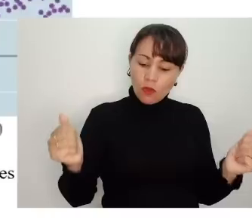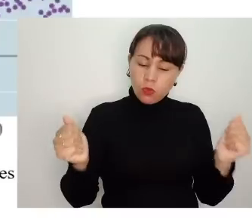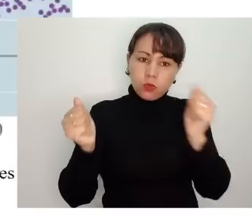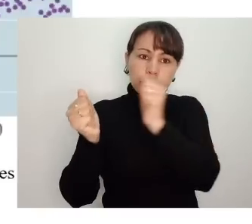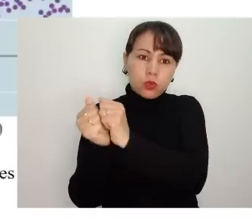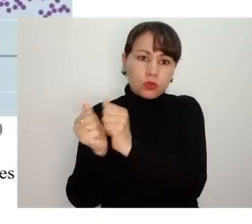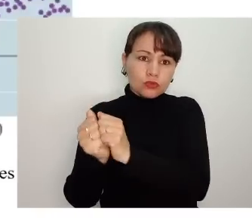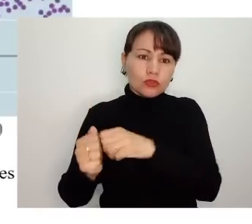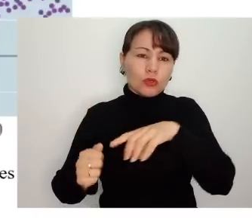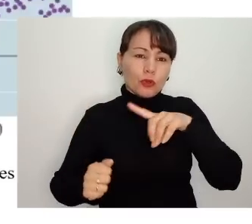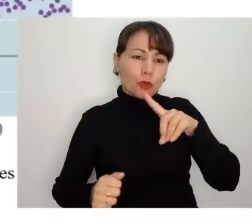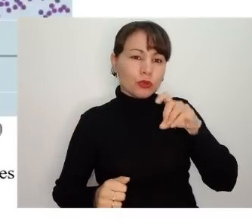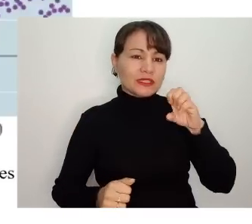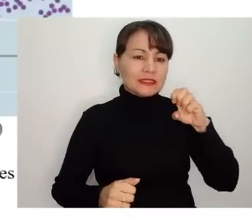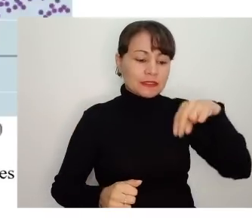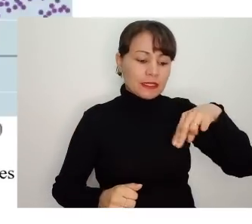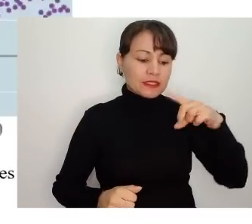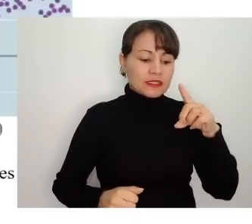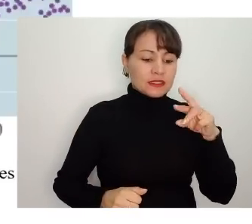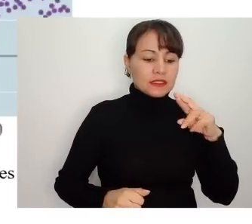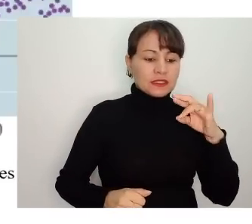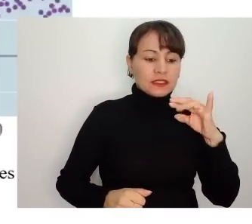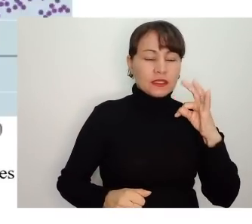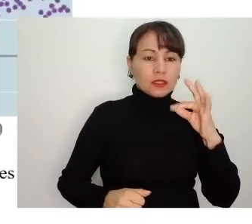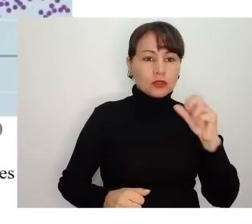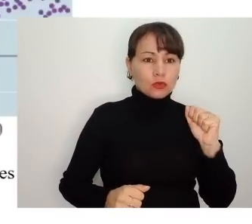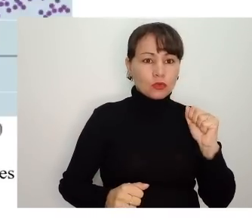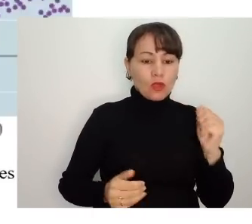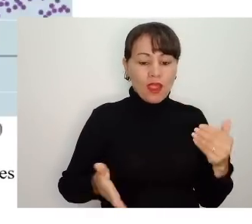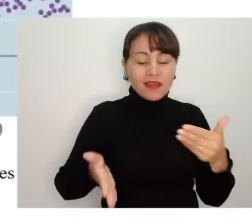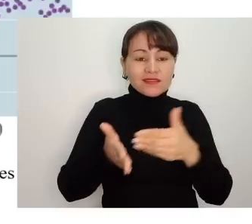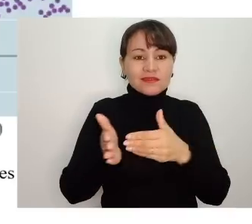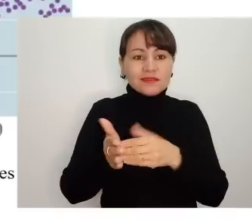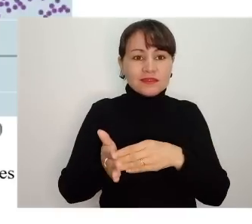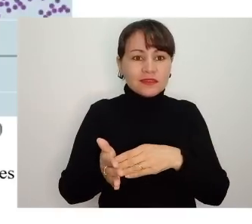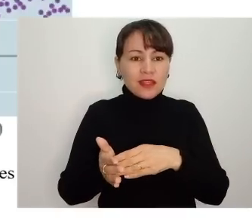da região do neurônio da região CA1 do hipocampo.